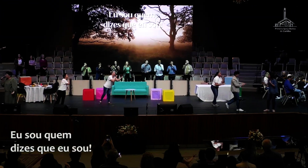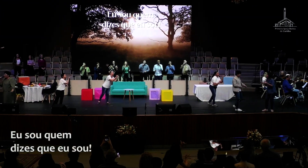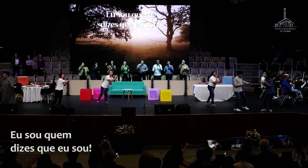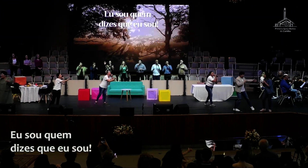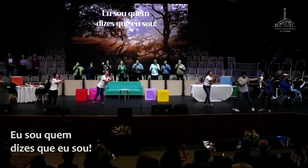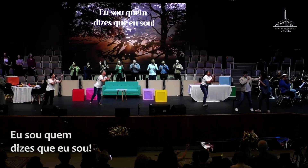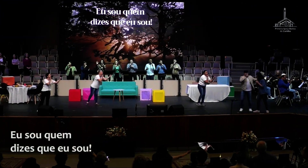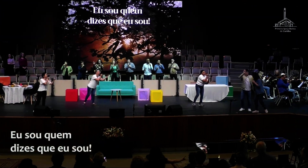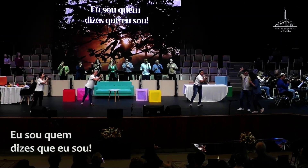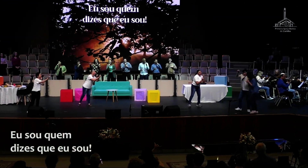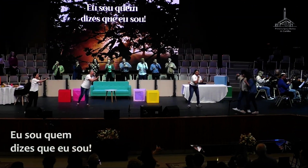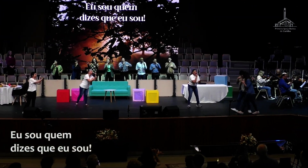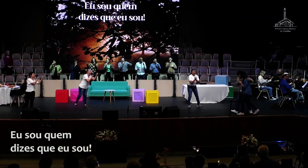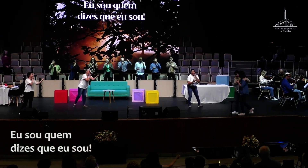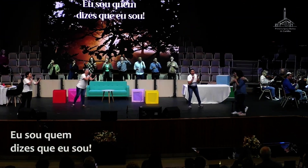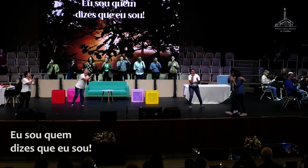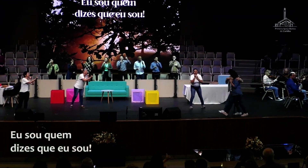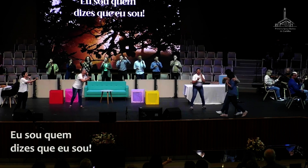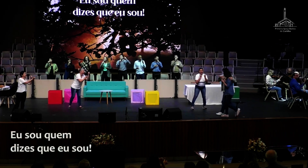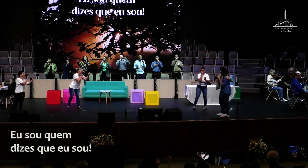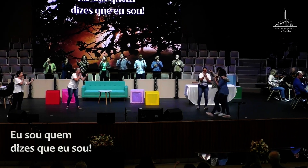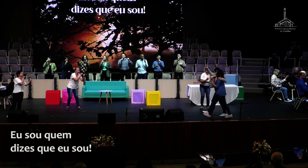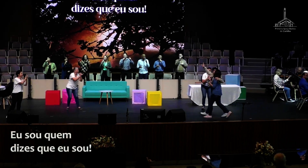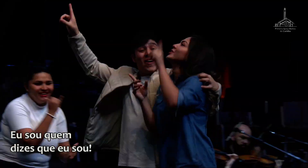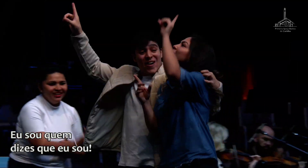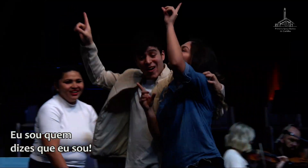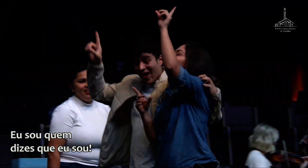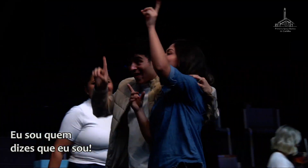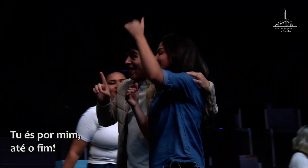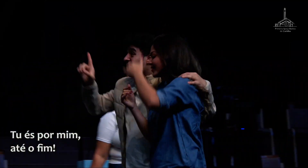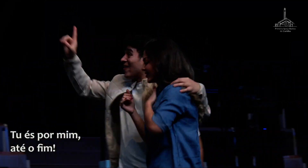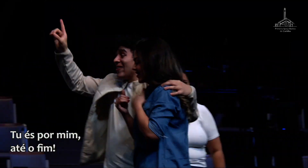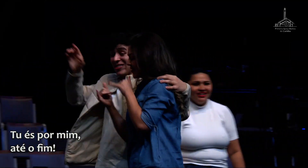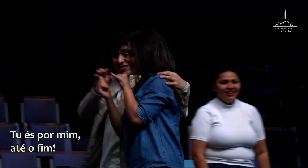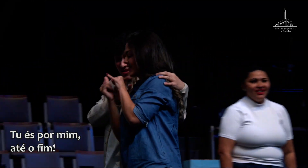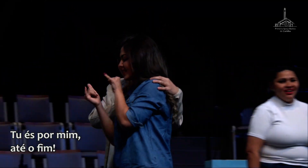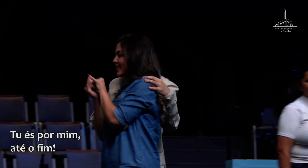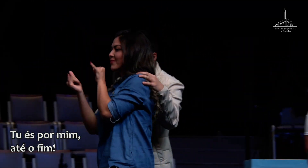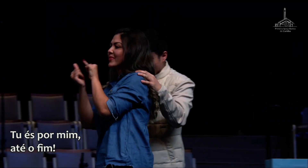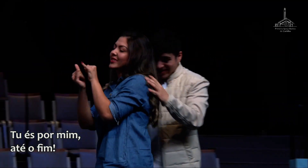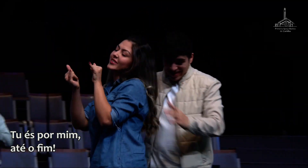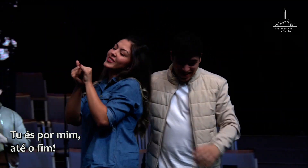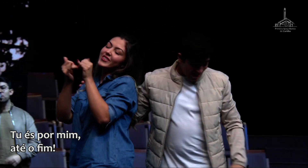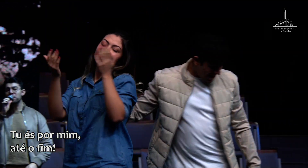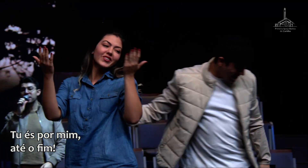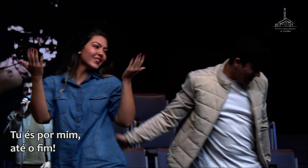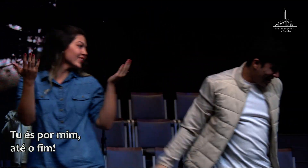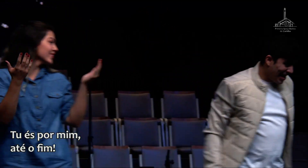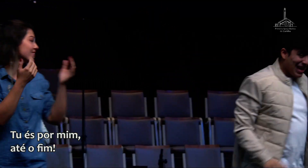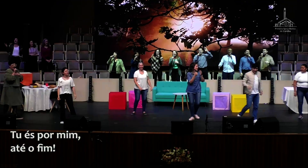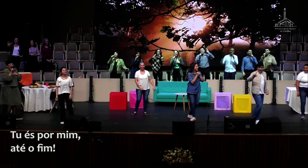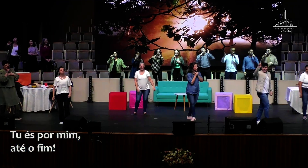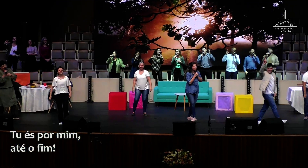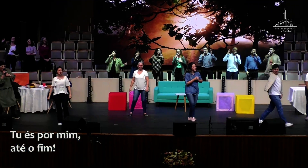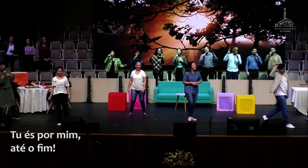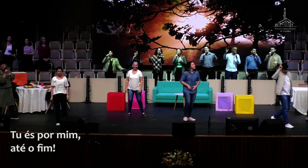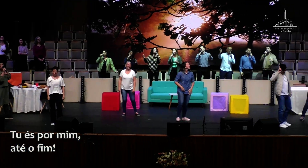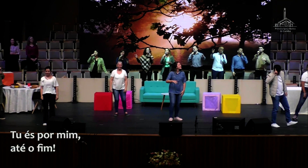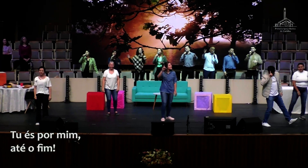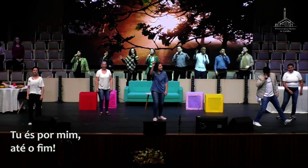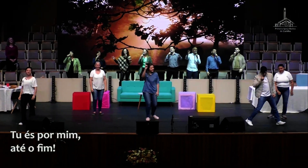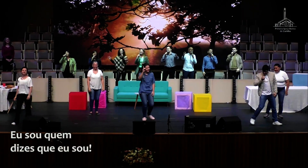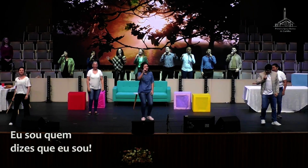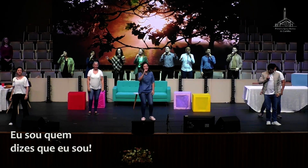perdoado. Eu sou quem dizes que eu sou. Tu és torre até